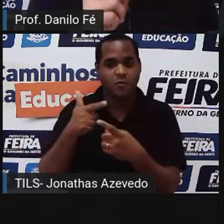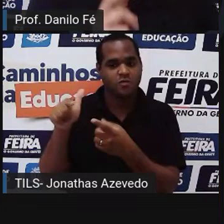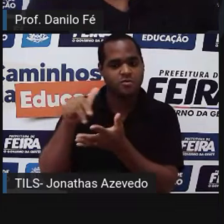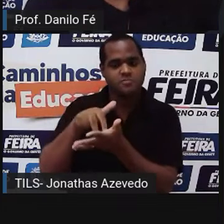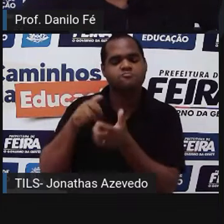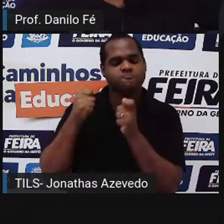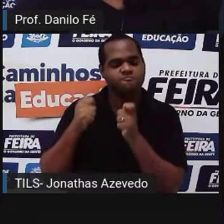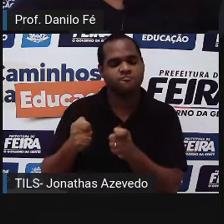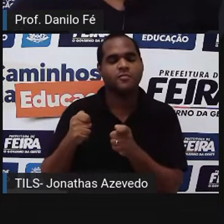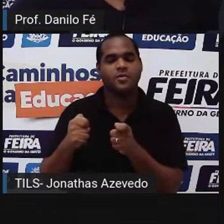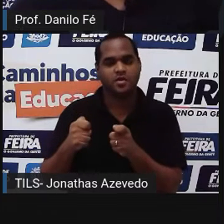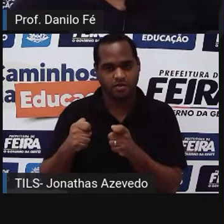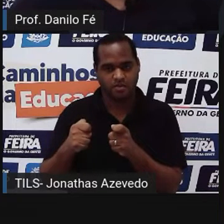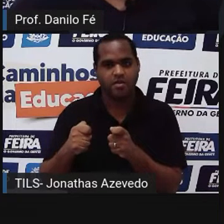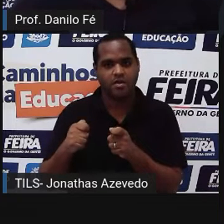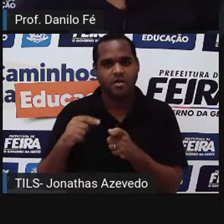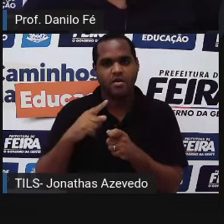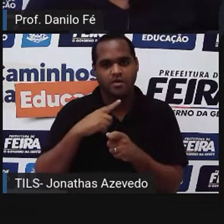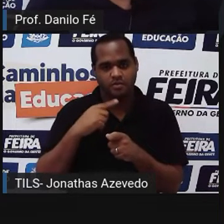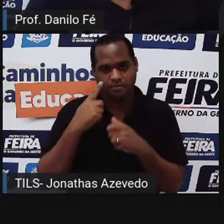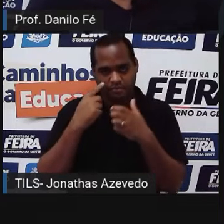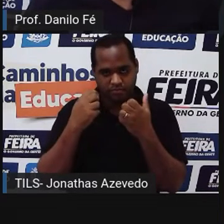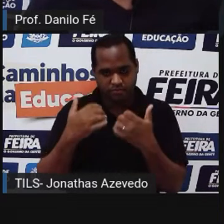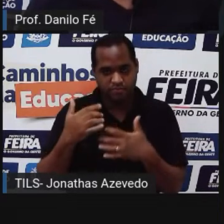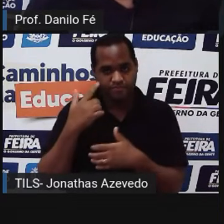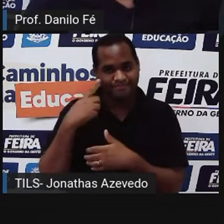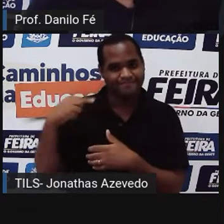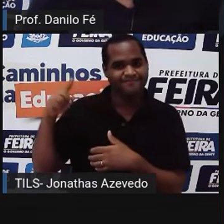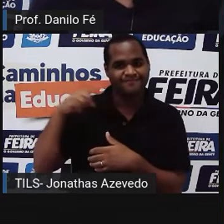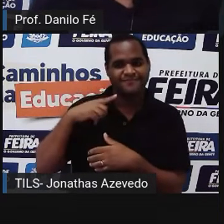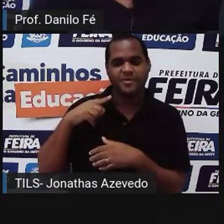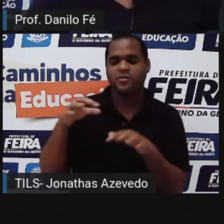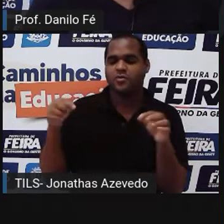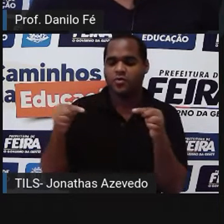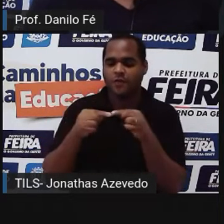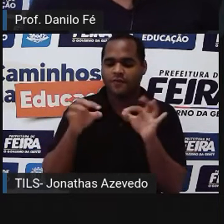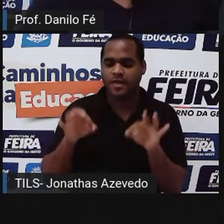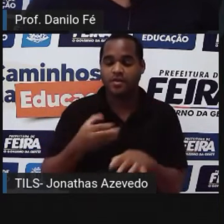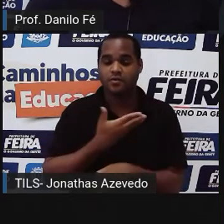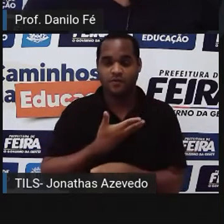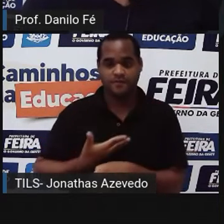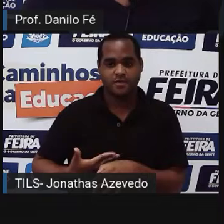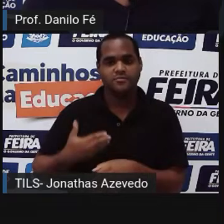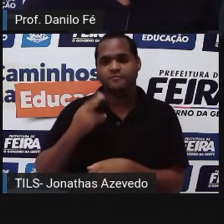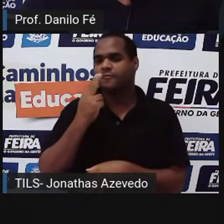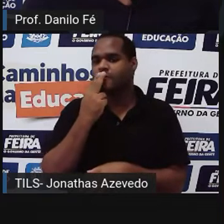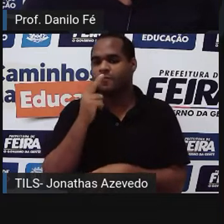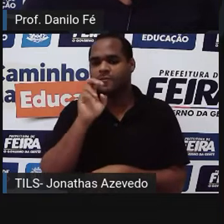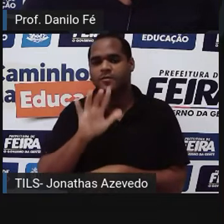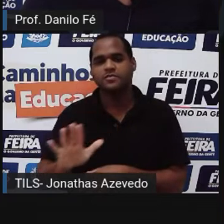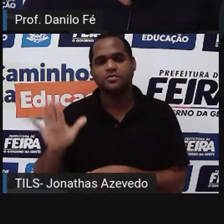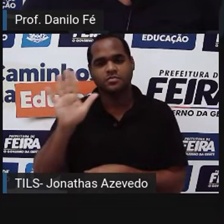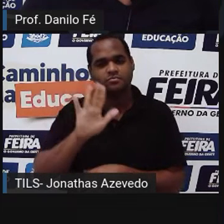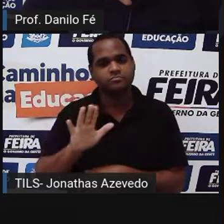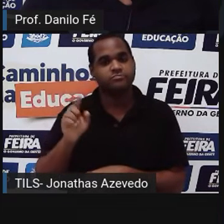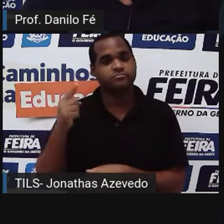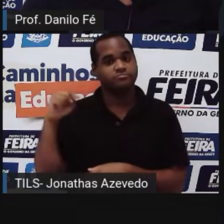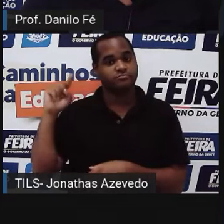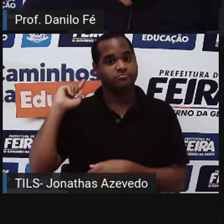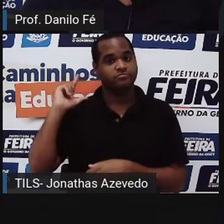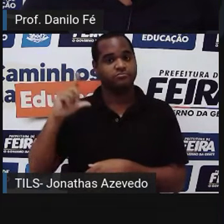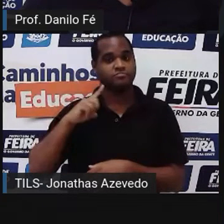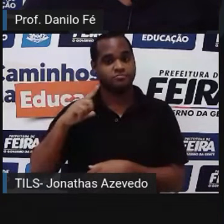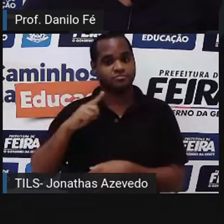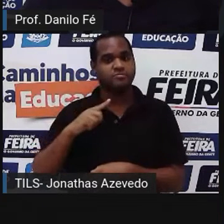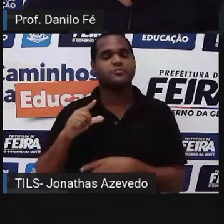é fundamental dizer que essa nova ordem, esse governo nazista na Europa existiu